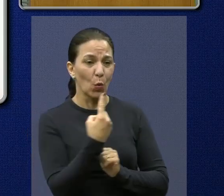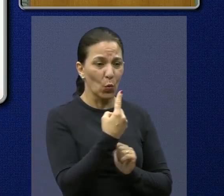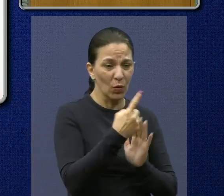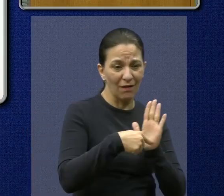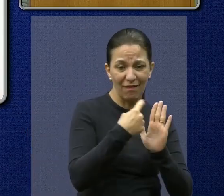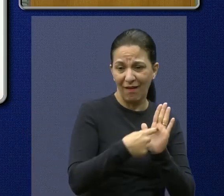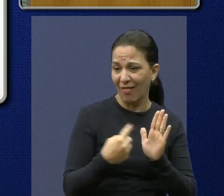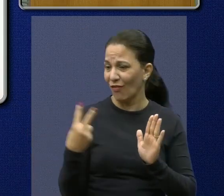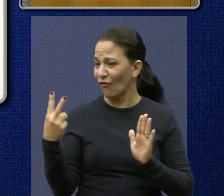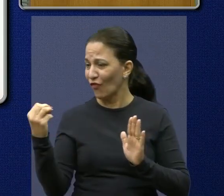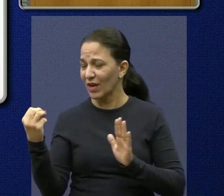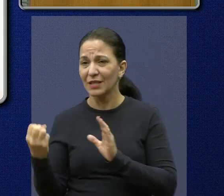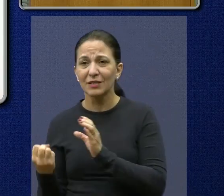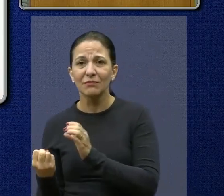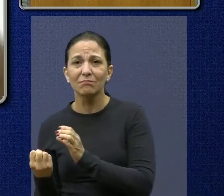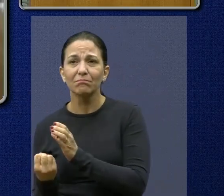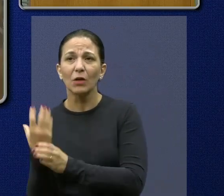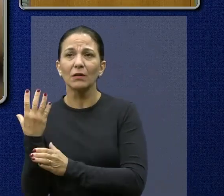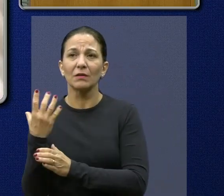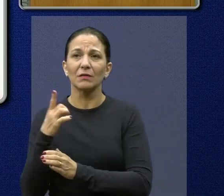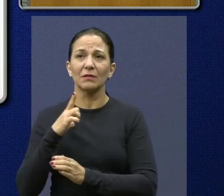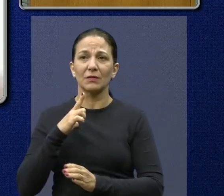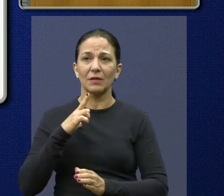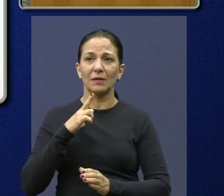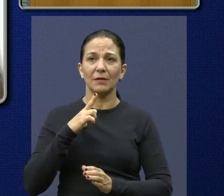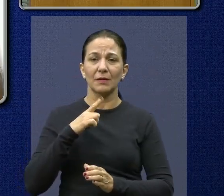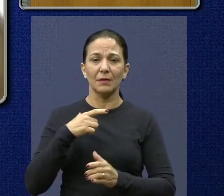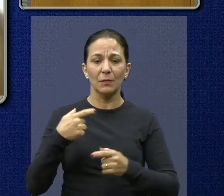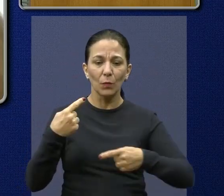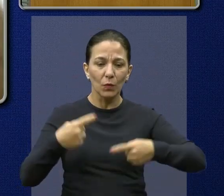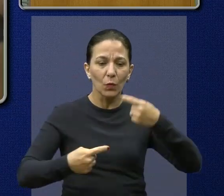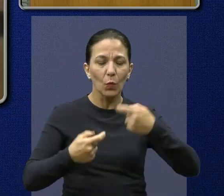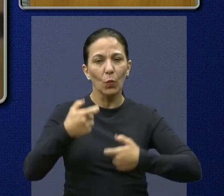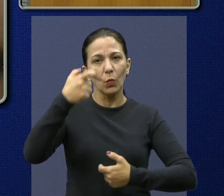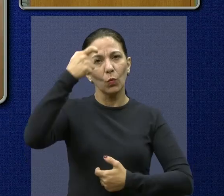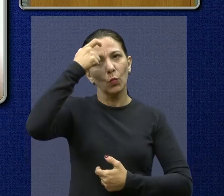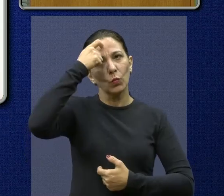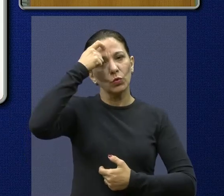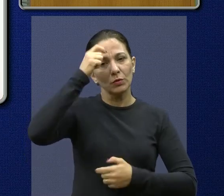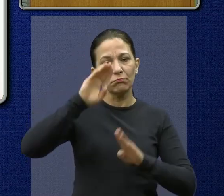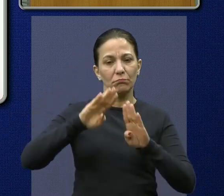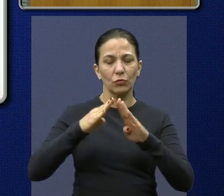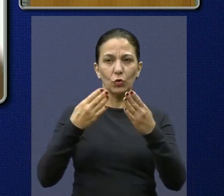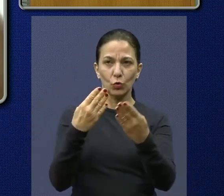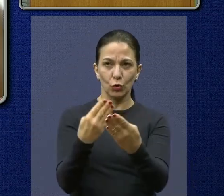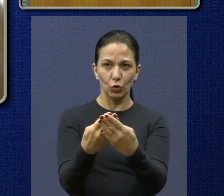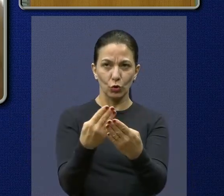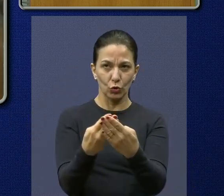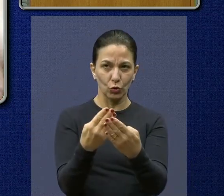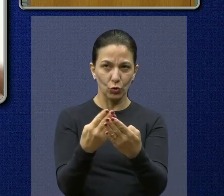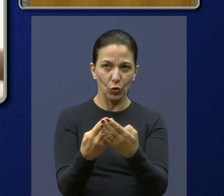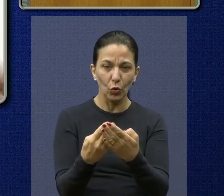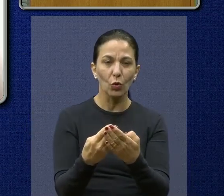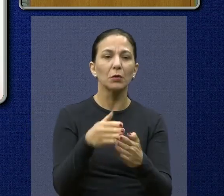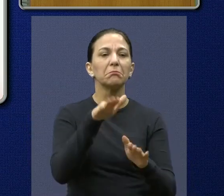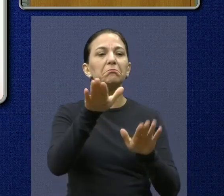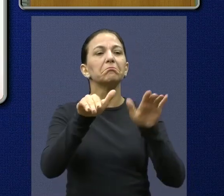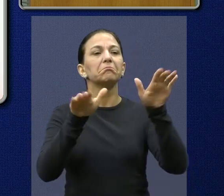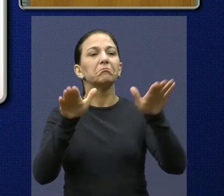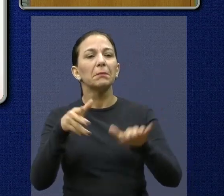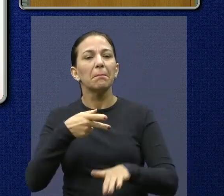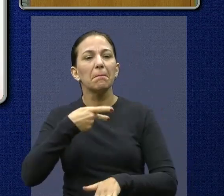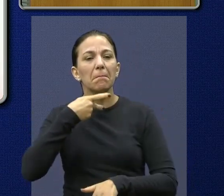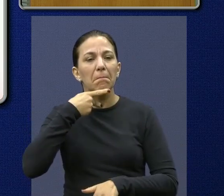é política pública, né? De conscientização nas escolas, né? Para chamar os